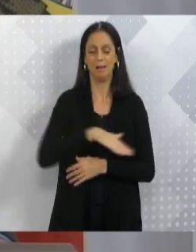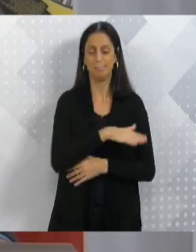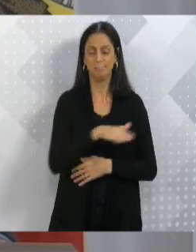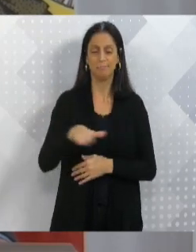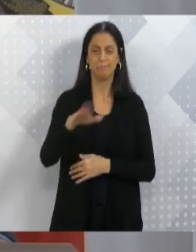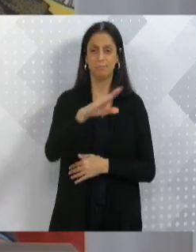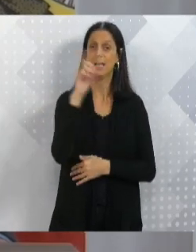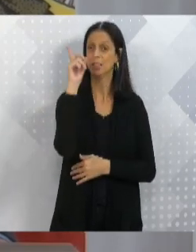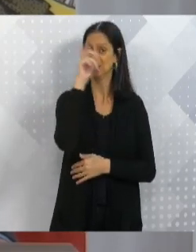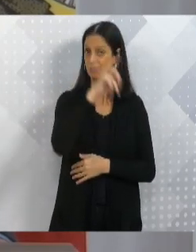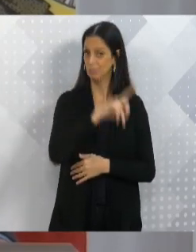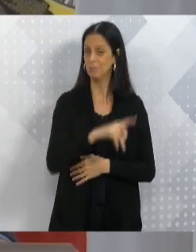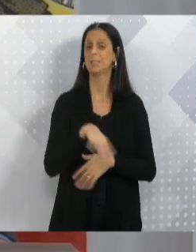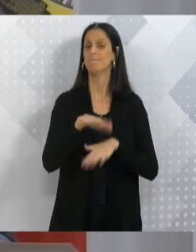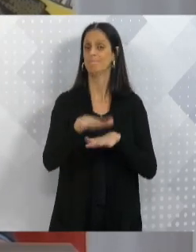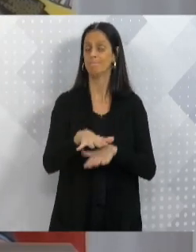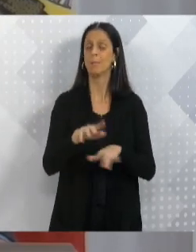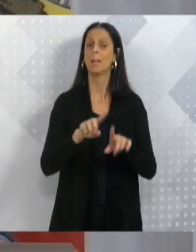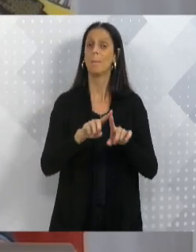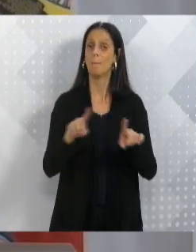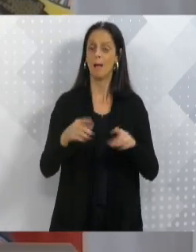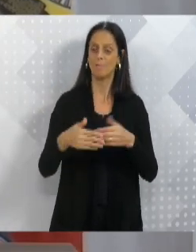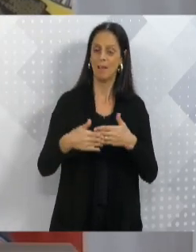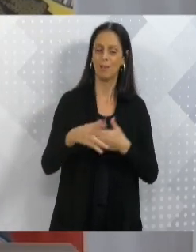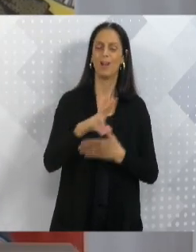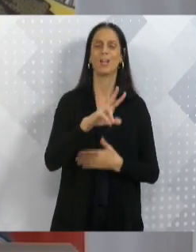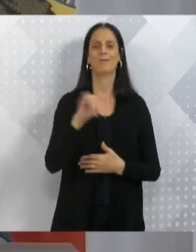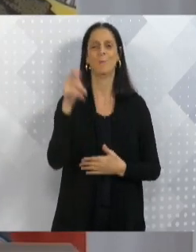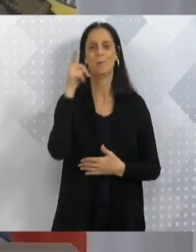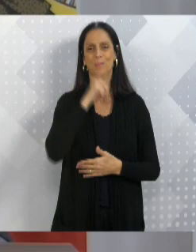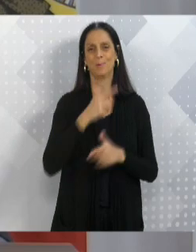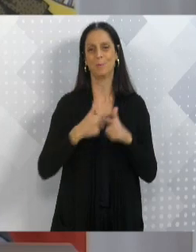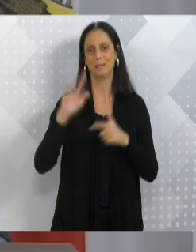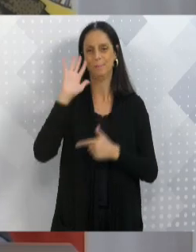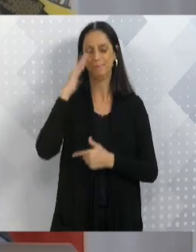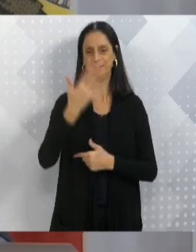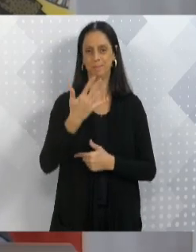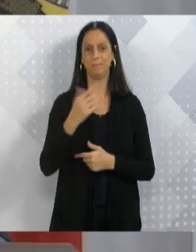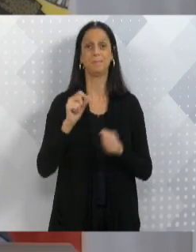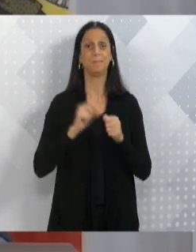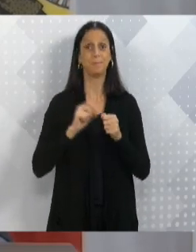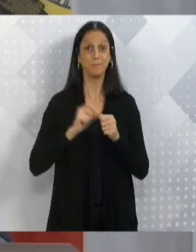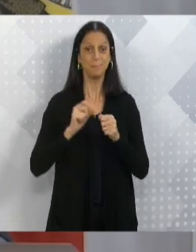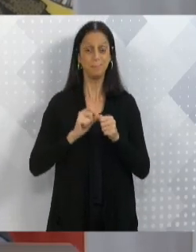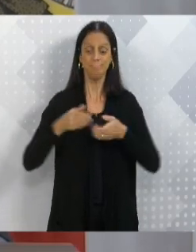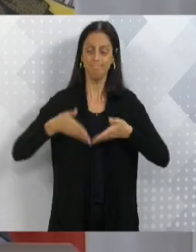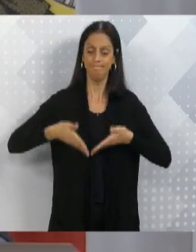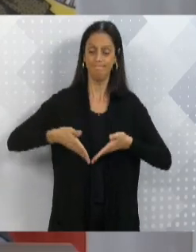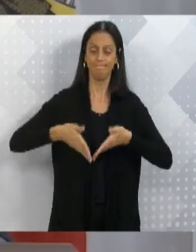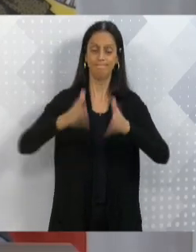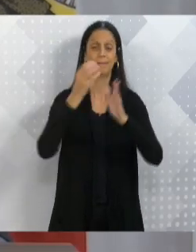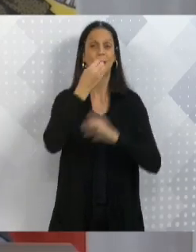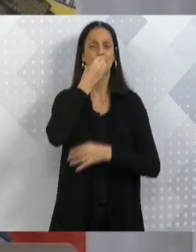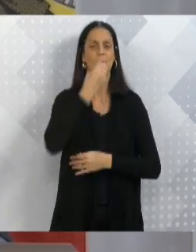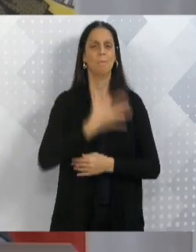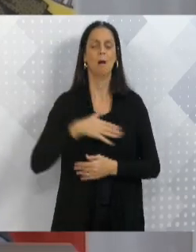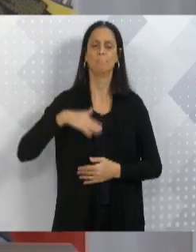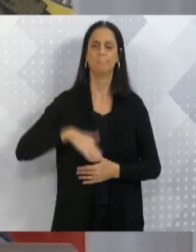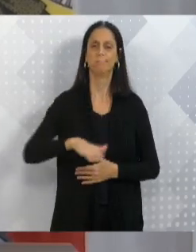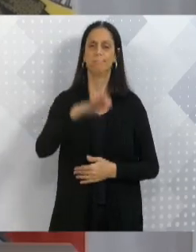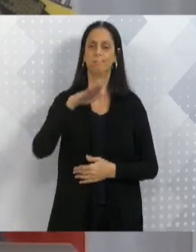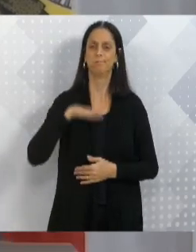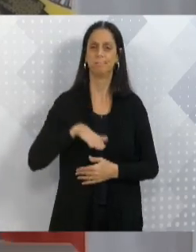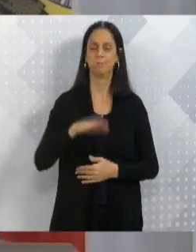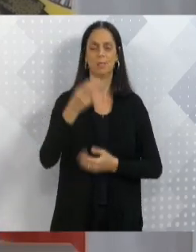vereadora Lucielma, que tanto a comunidade vem pedindo, que é uma pista de rolamento de qualidade para atender a